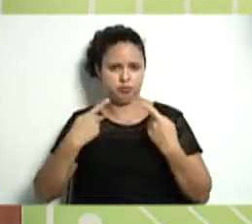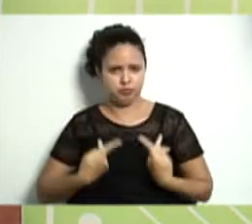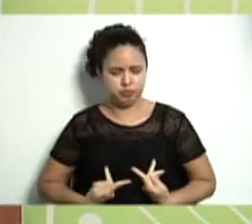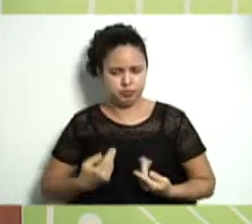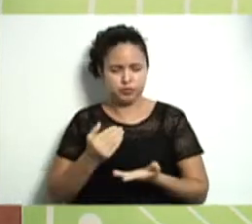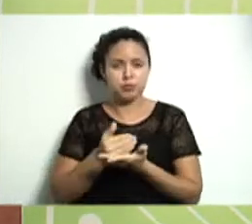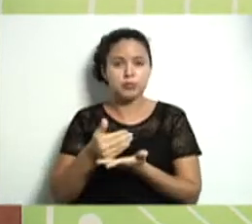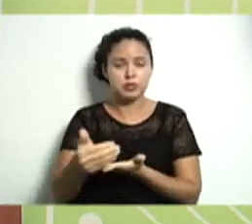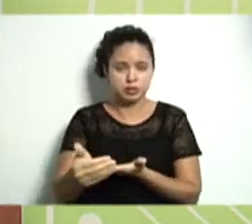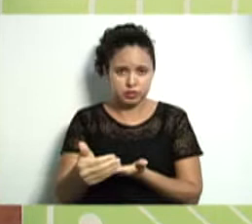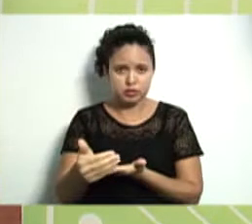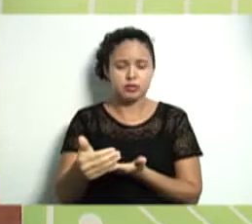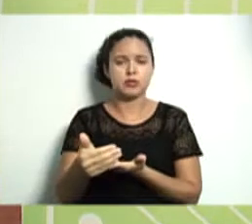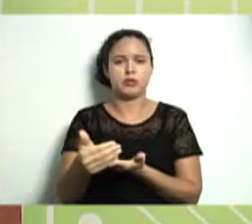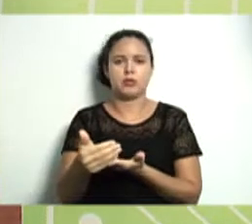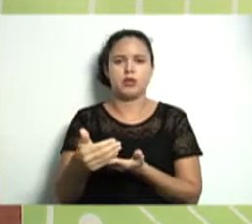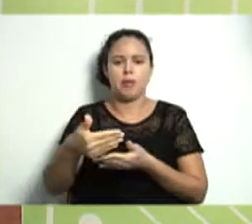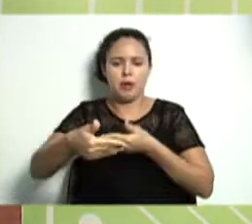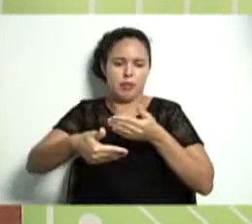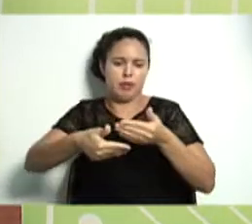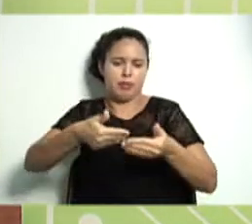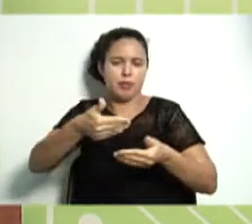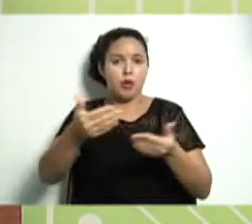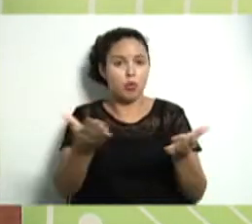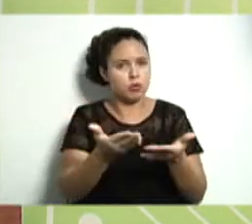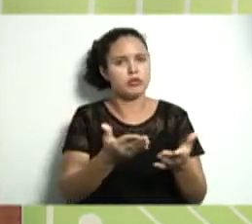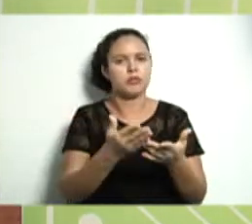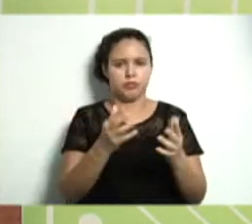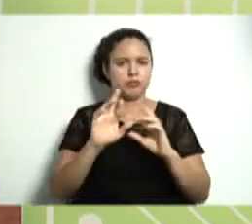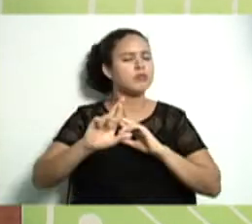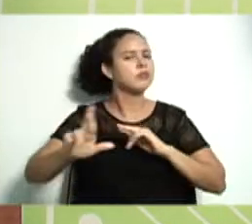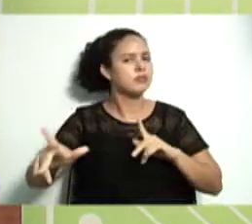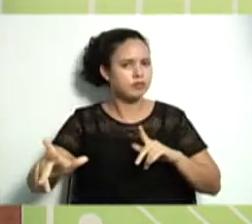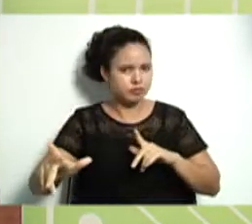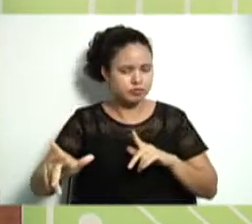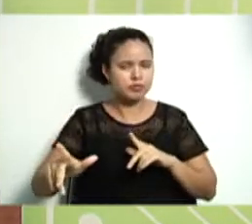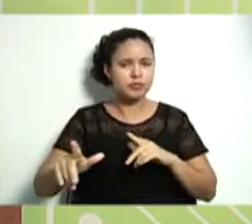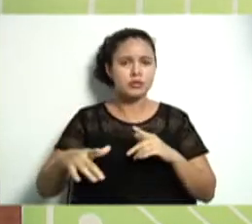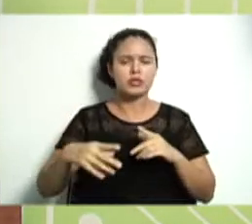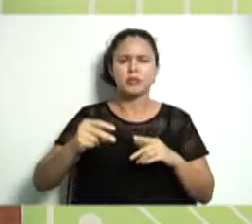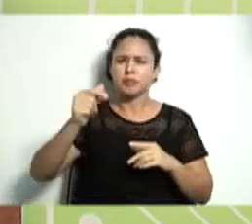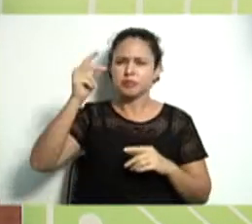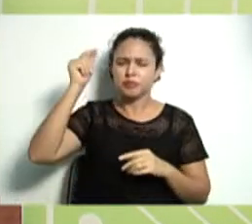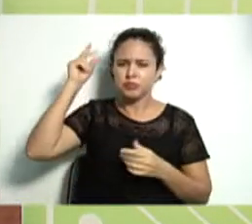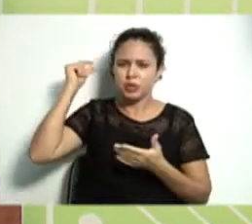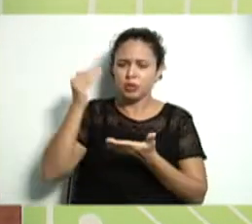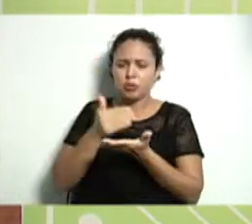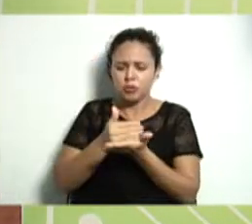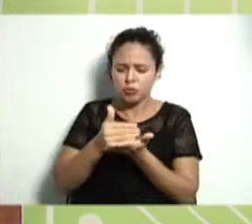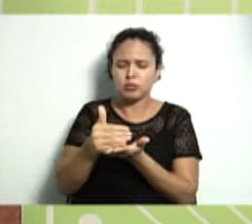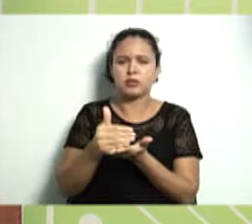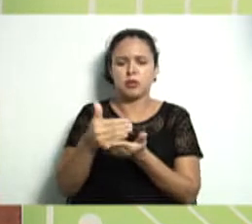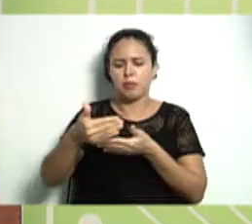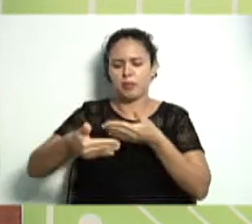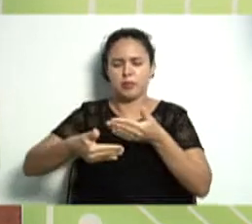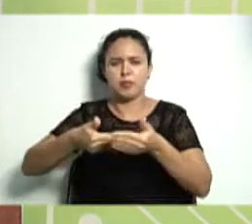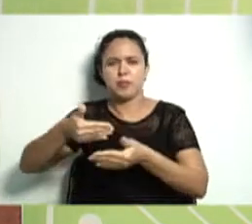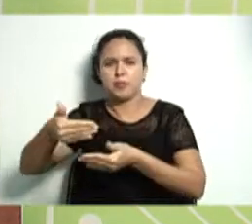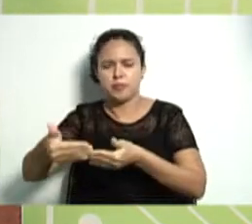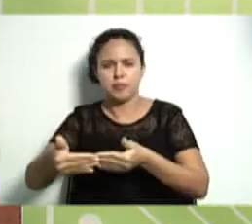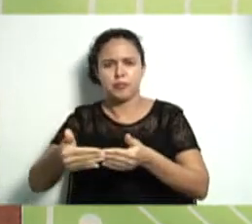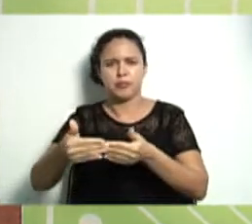diferentes das sociedades humanas atuais, mas foi ali que nós começamos a nos desenvolver, a nos